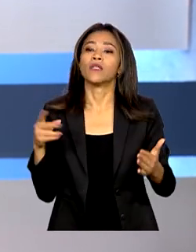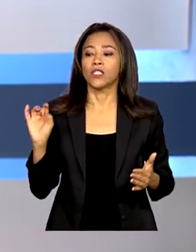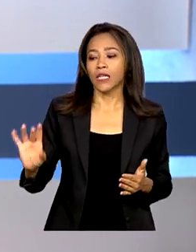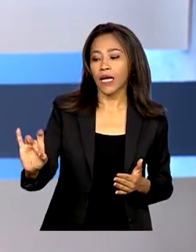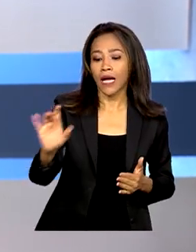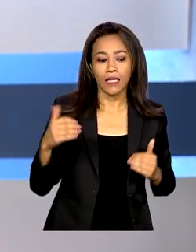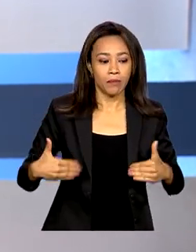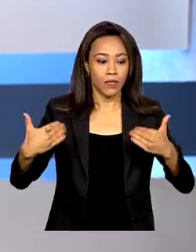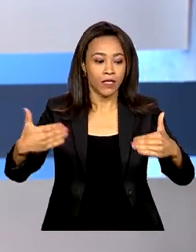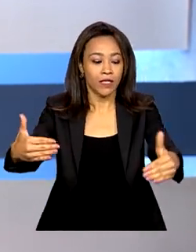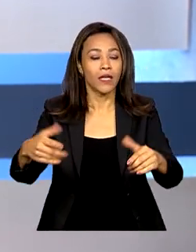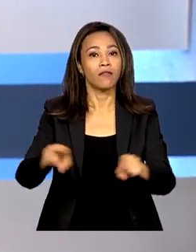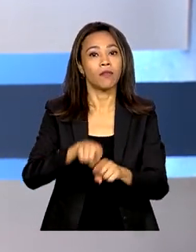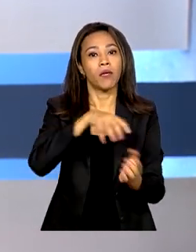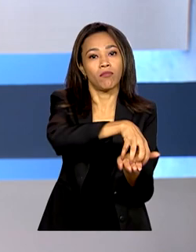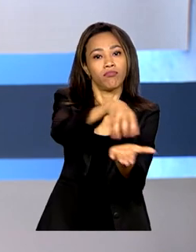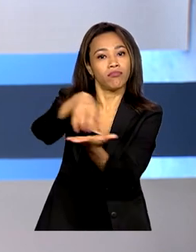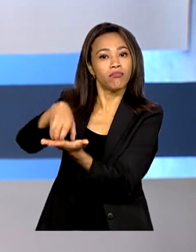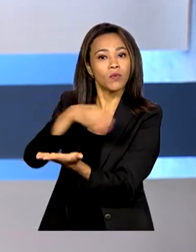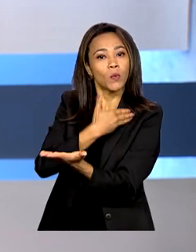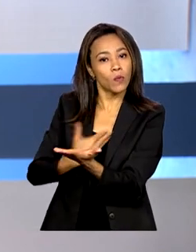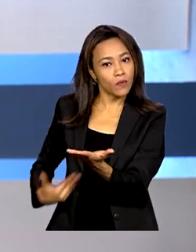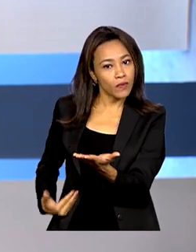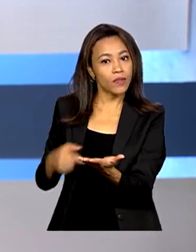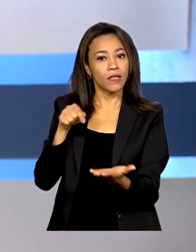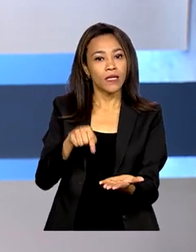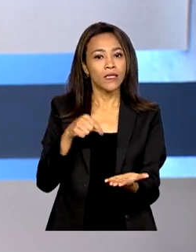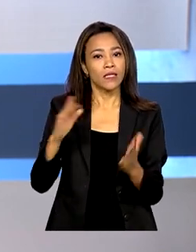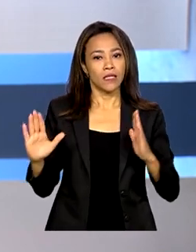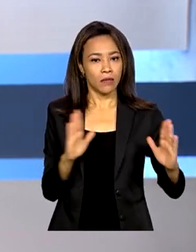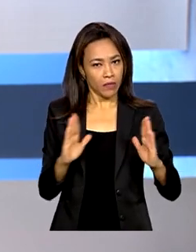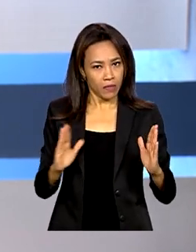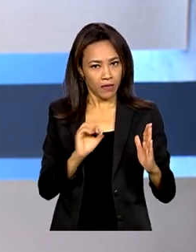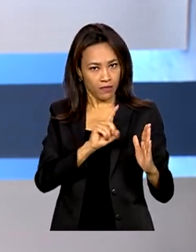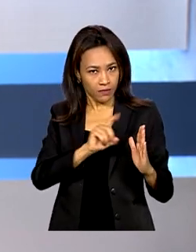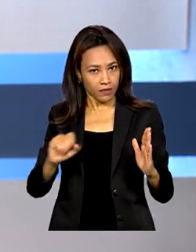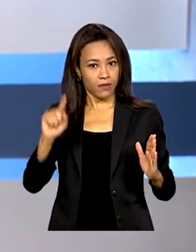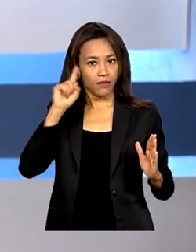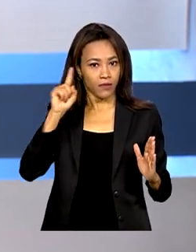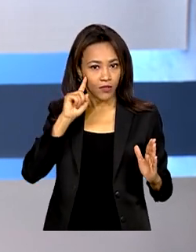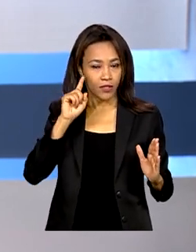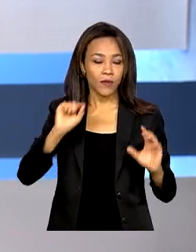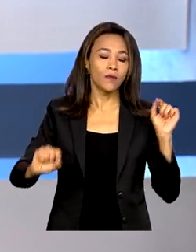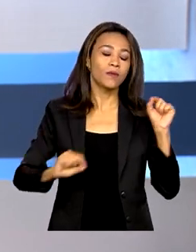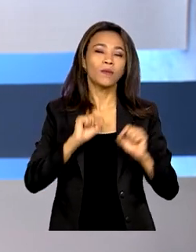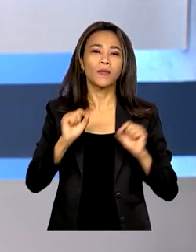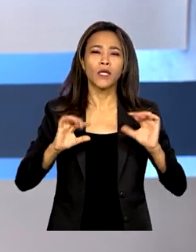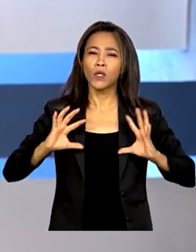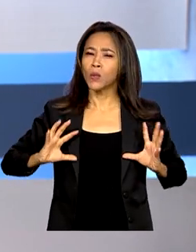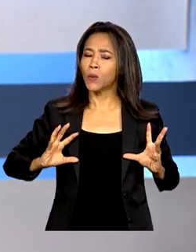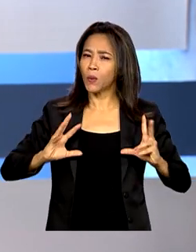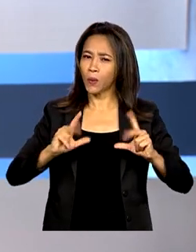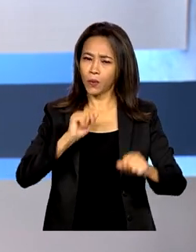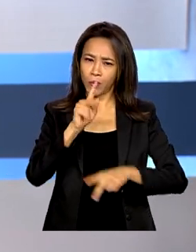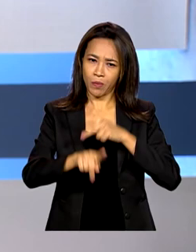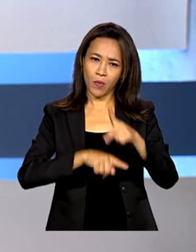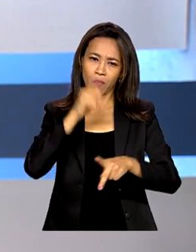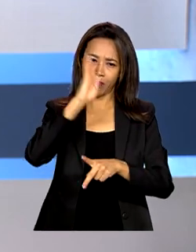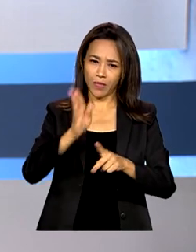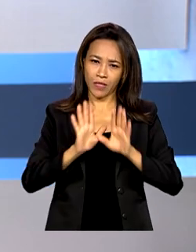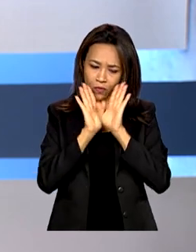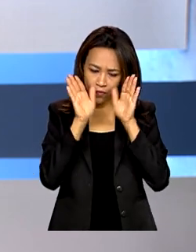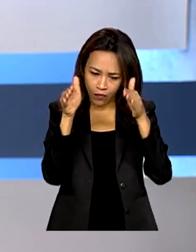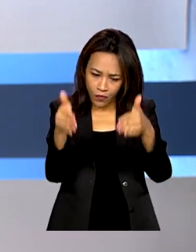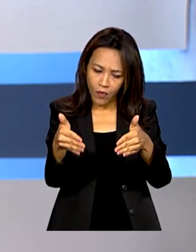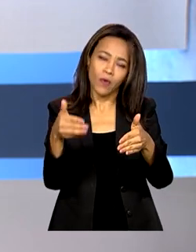órgãos e autarquias de acordo com o governo nesses primeiros 100 dias recoloca todos os brasileiros no centro do